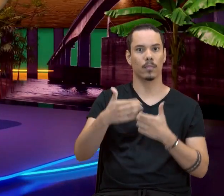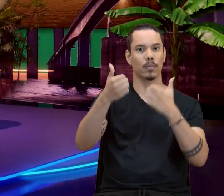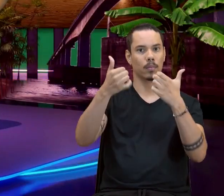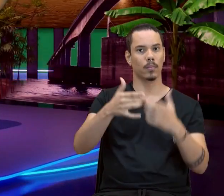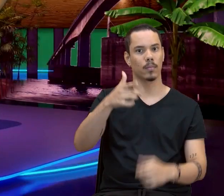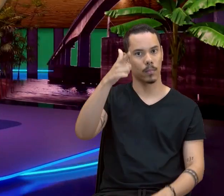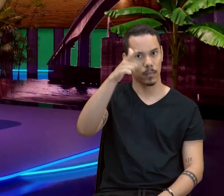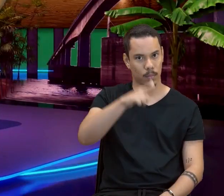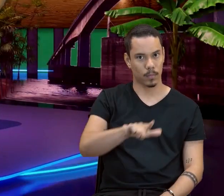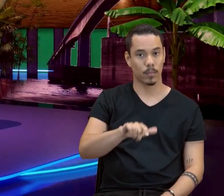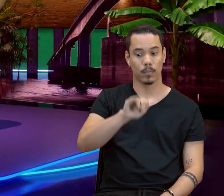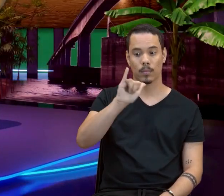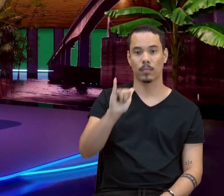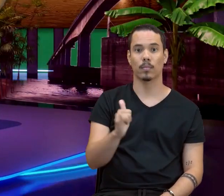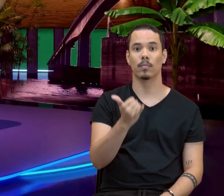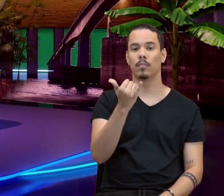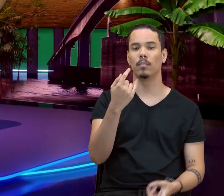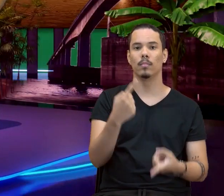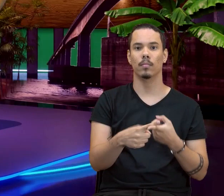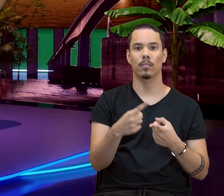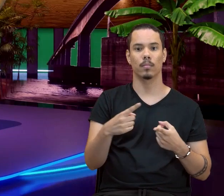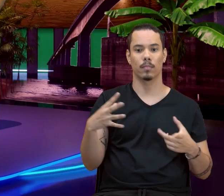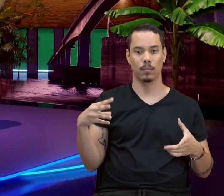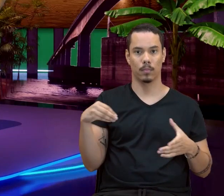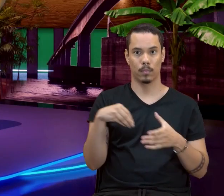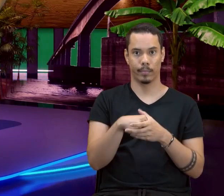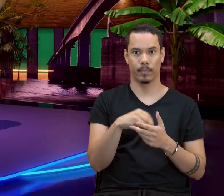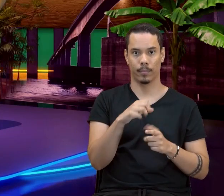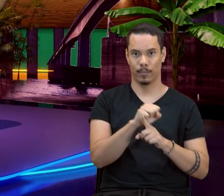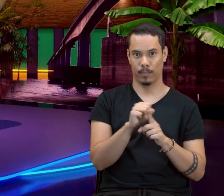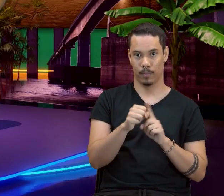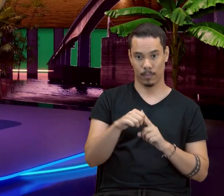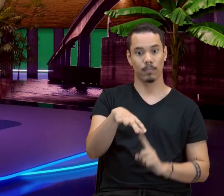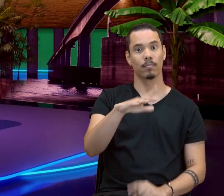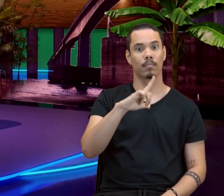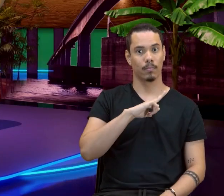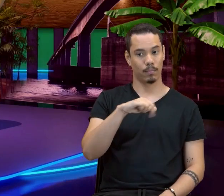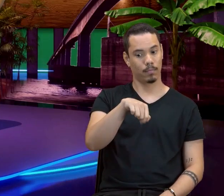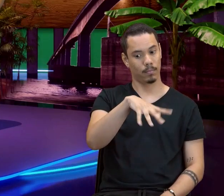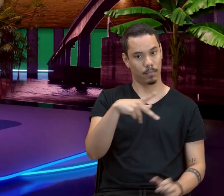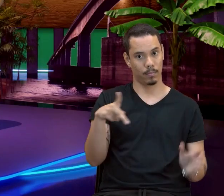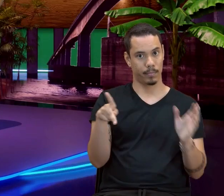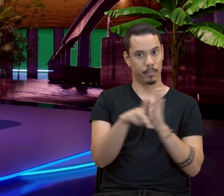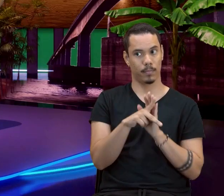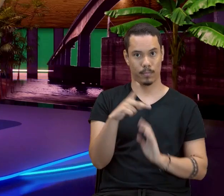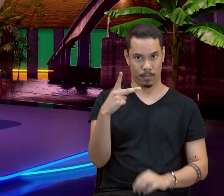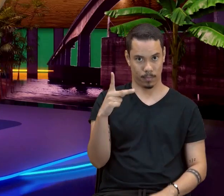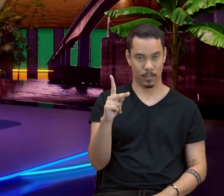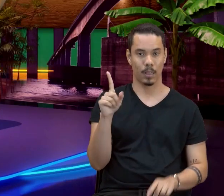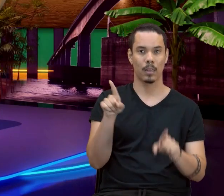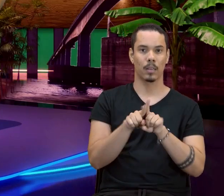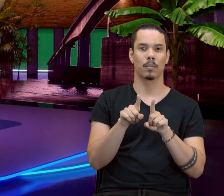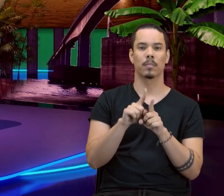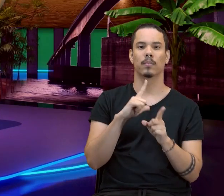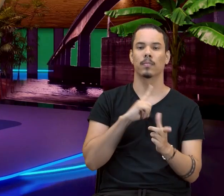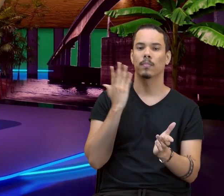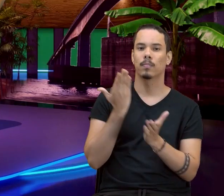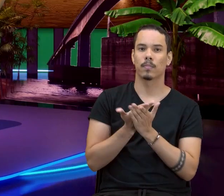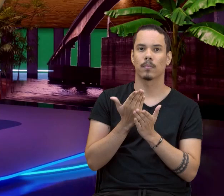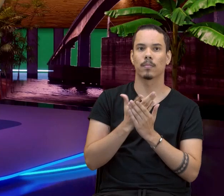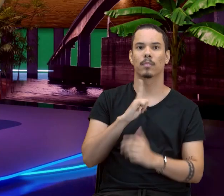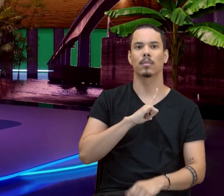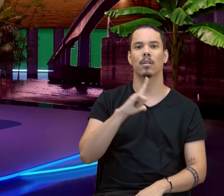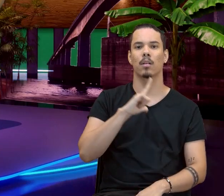para dizer que também dentro da sociedade tem o espaço deles. Com O certeza. estudo, eles têm vagas, que